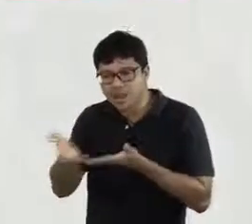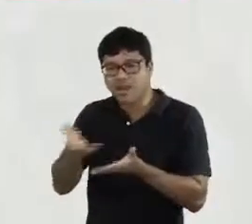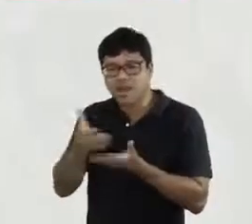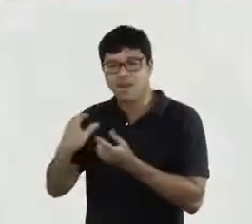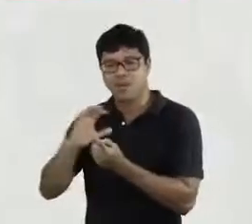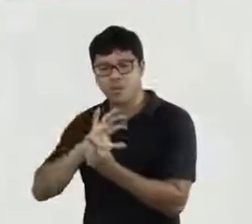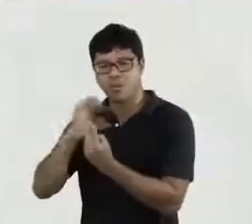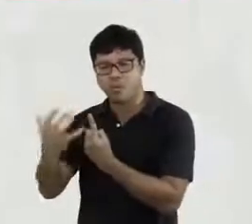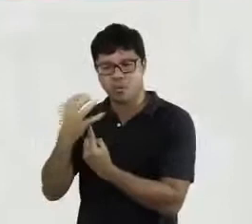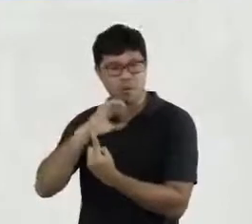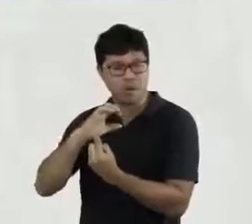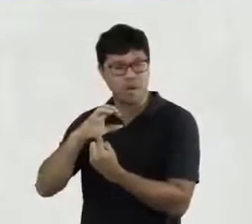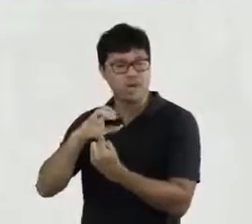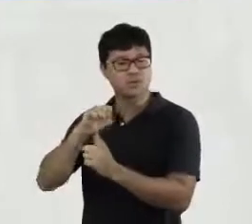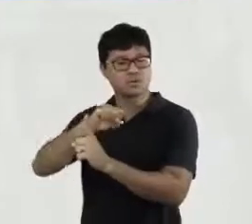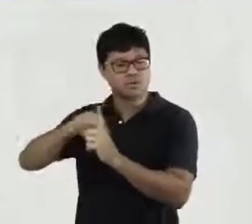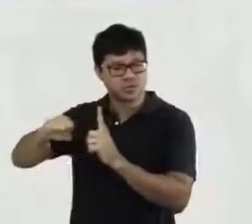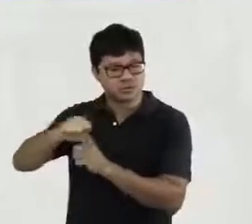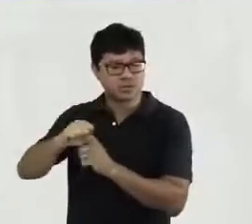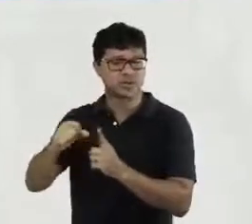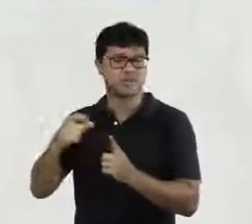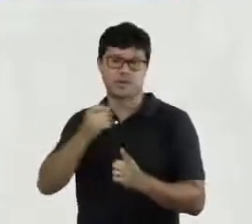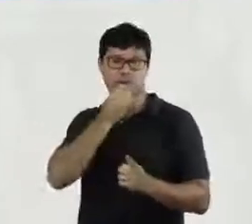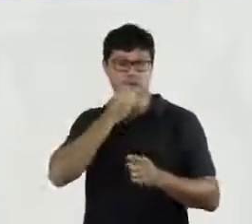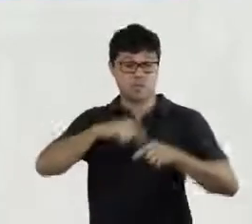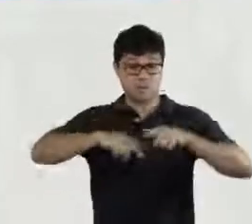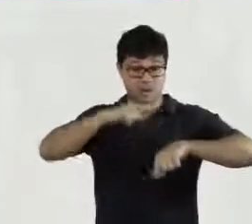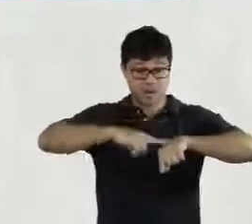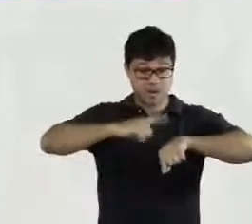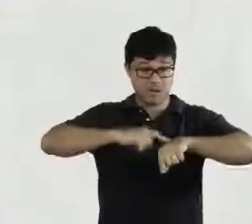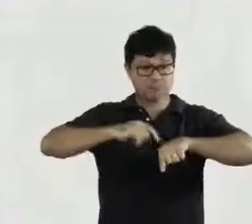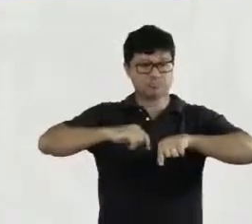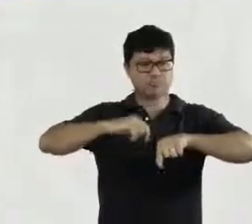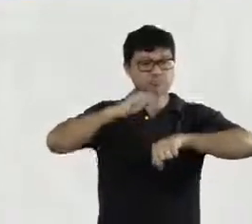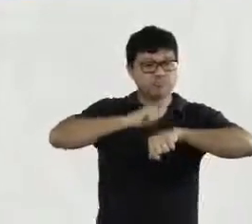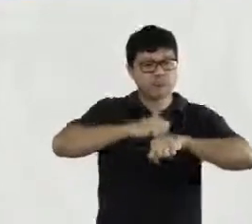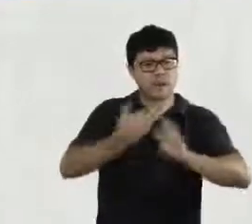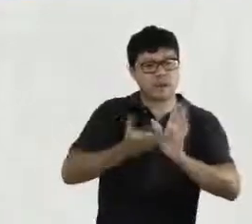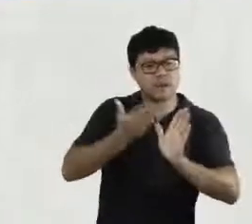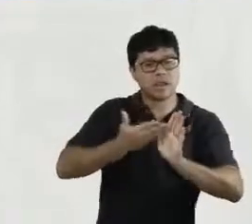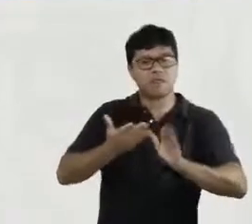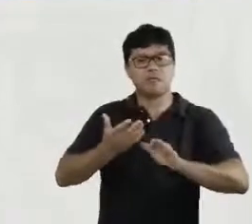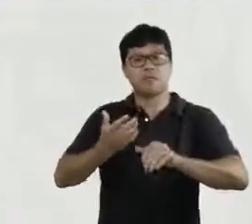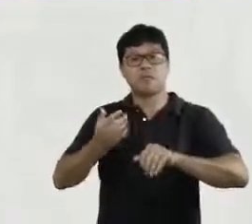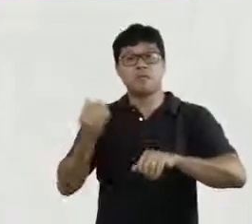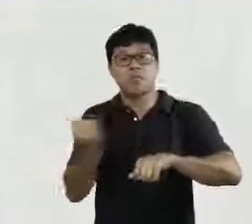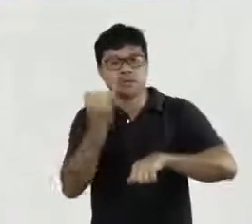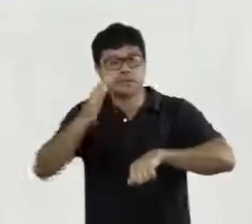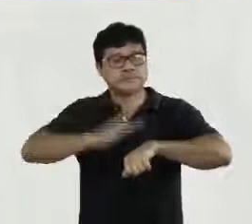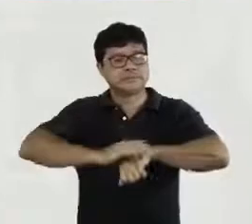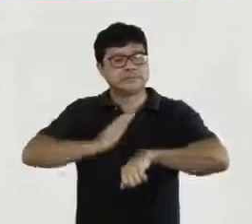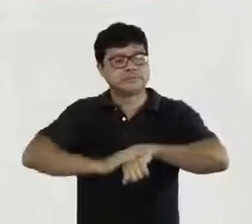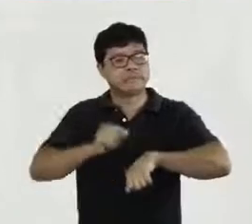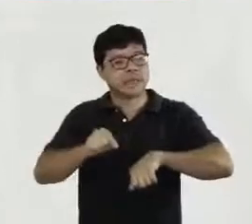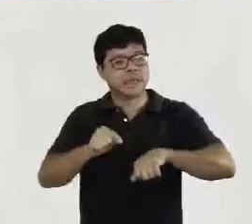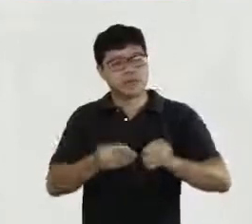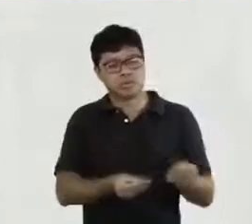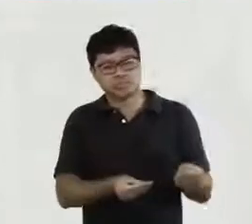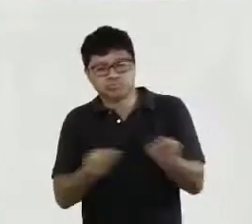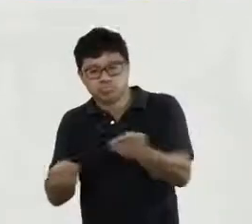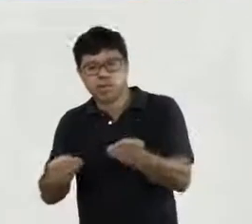comunicadas, elas dispõem, no caso da bibliografia material, não só a importância de uma obra, mas também